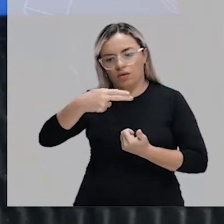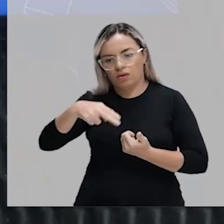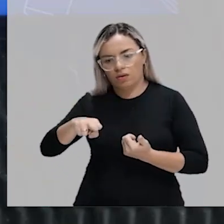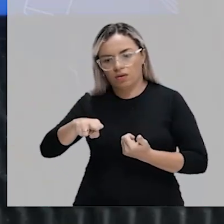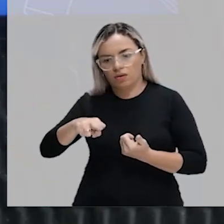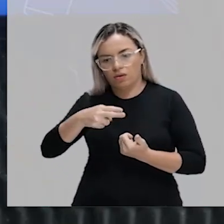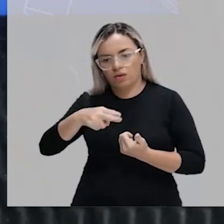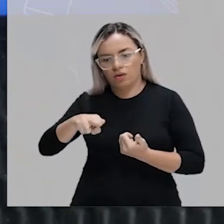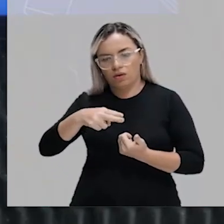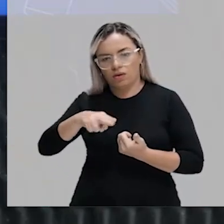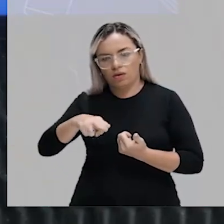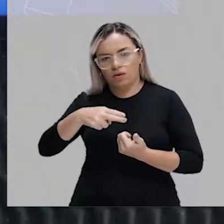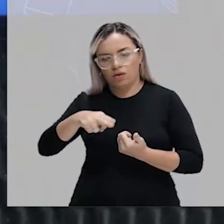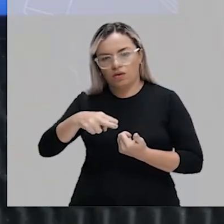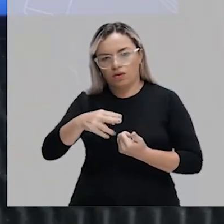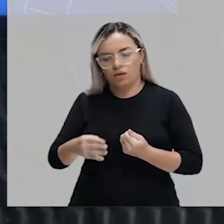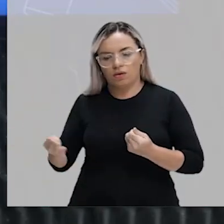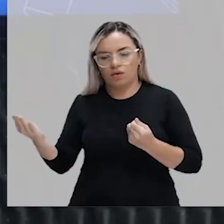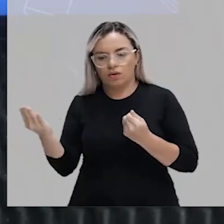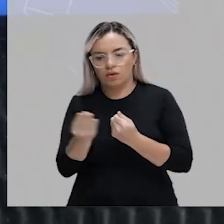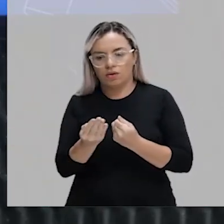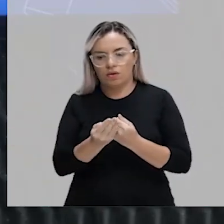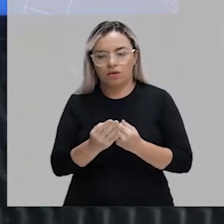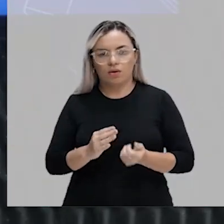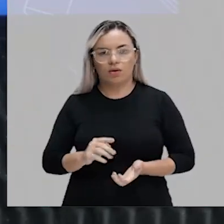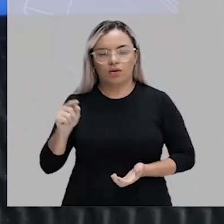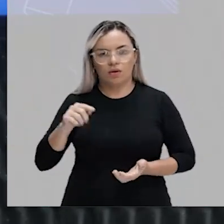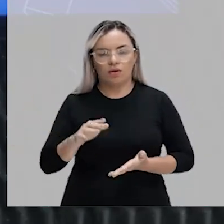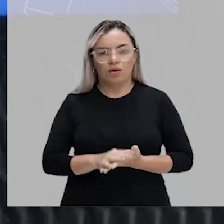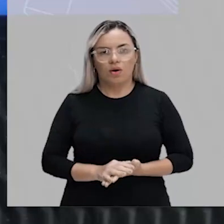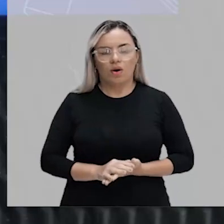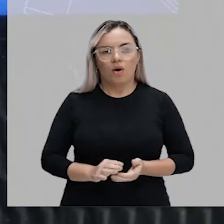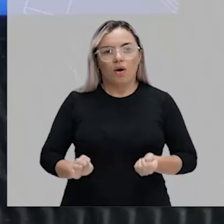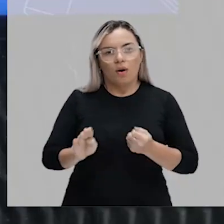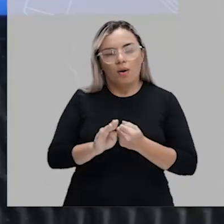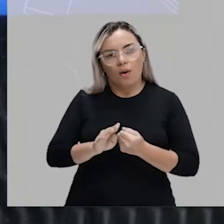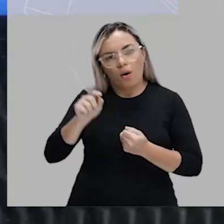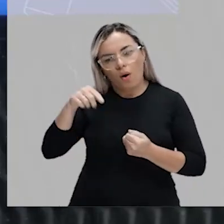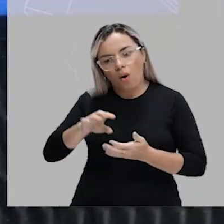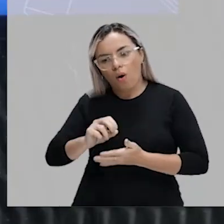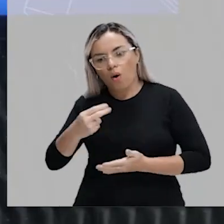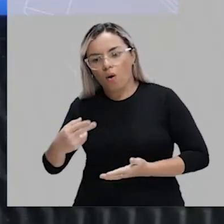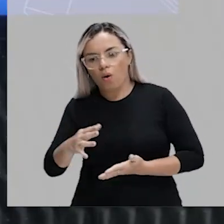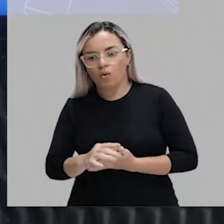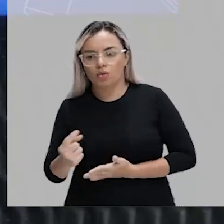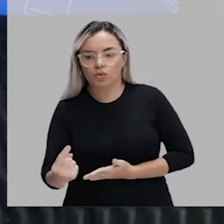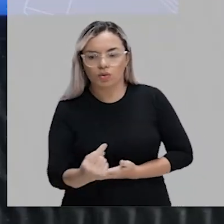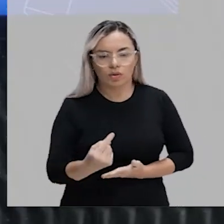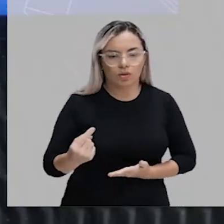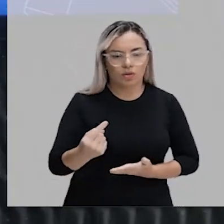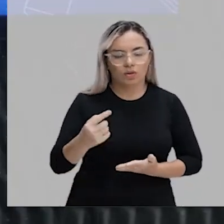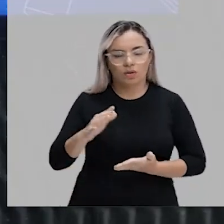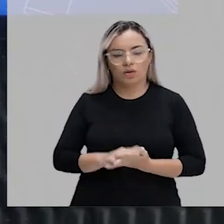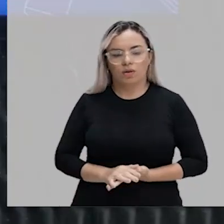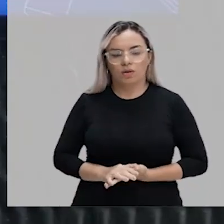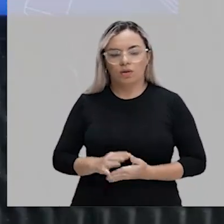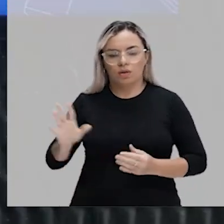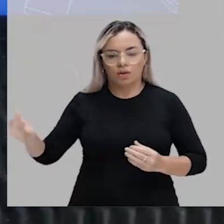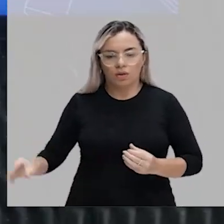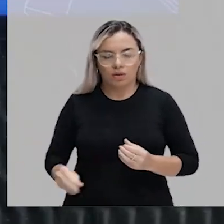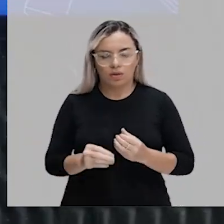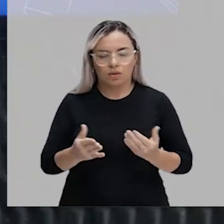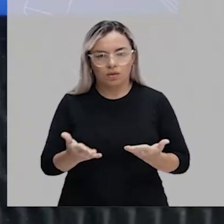ou substantivo, o nome substantivo, ou eles aparecem sozinhos, tá? Há que acrescentar